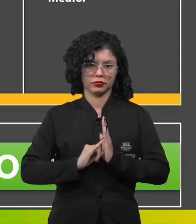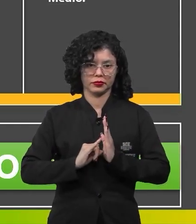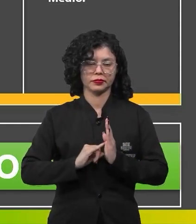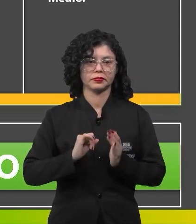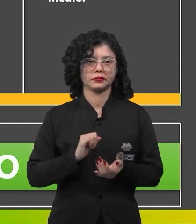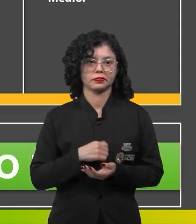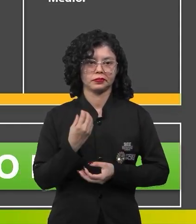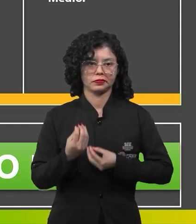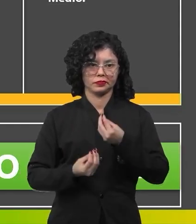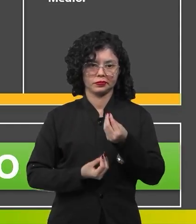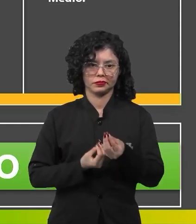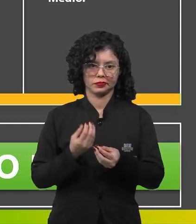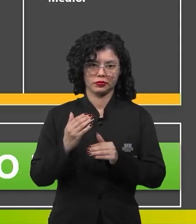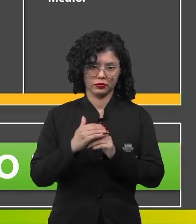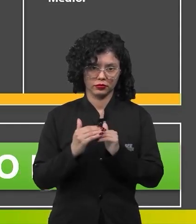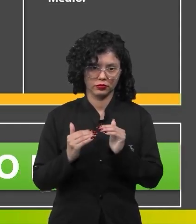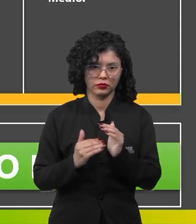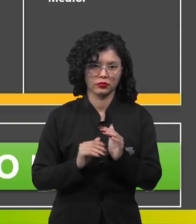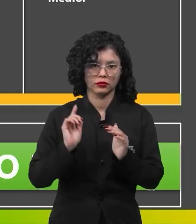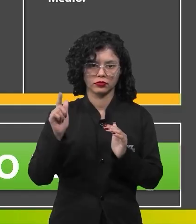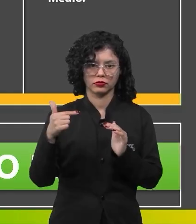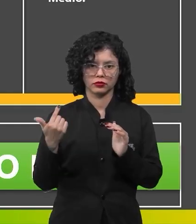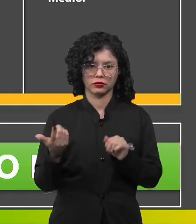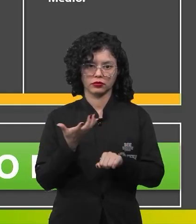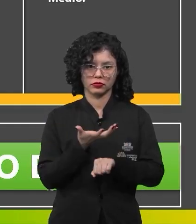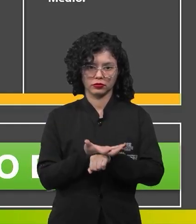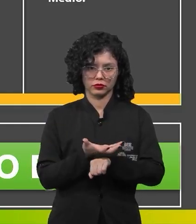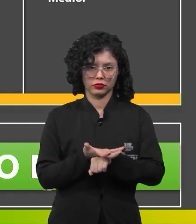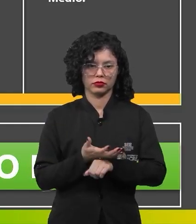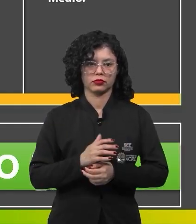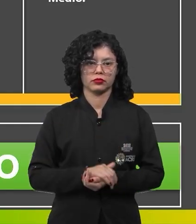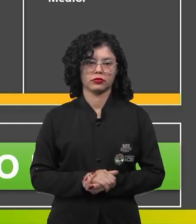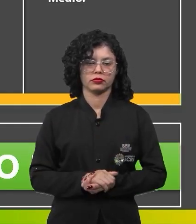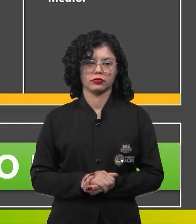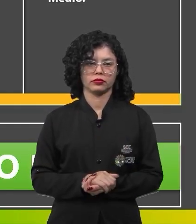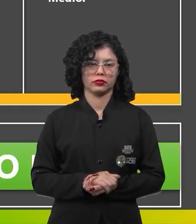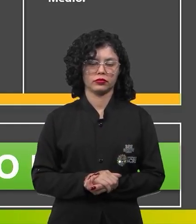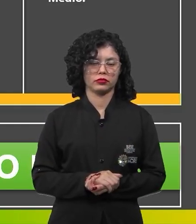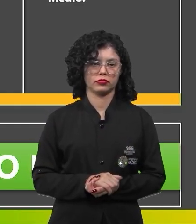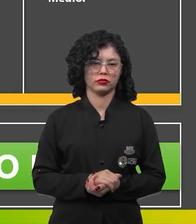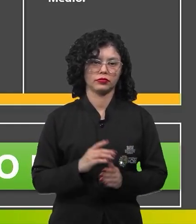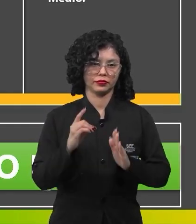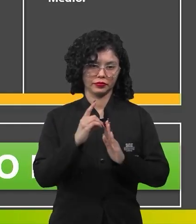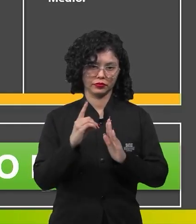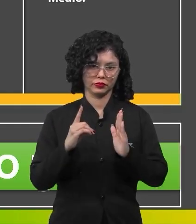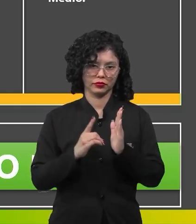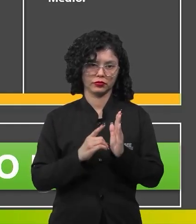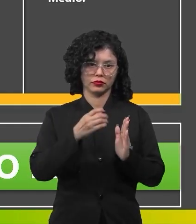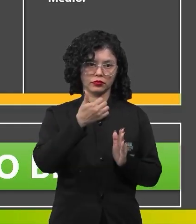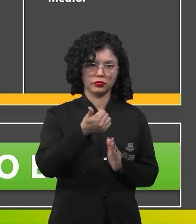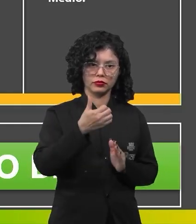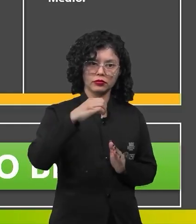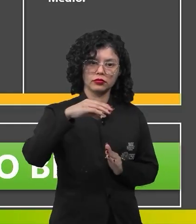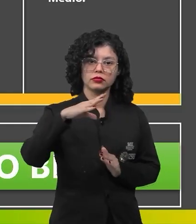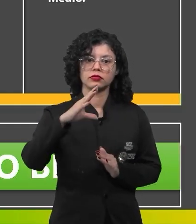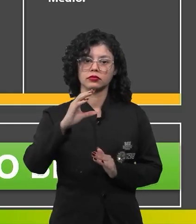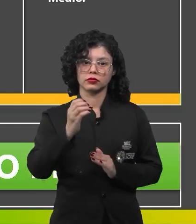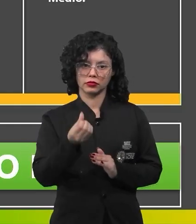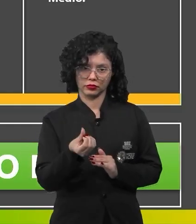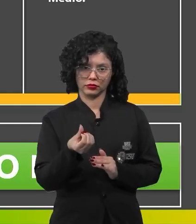institucionalizada como toda e qualquer disciplina. Já na década de